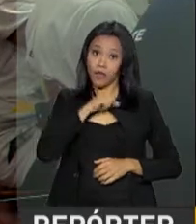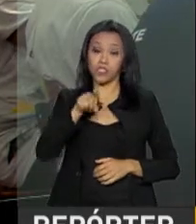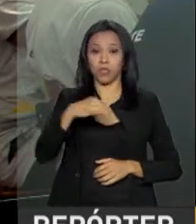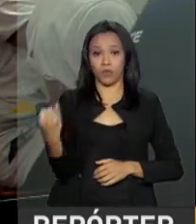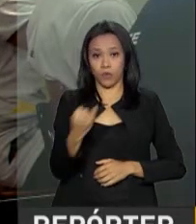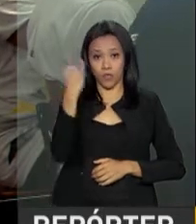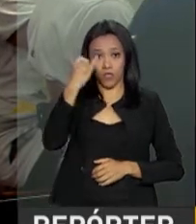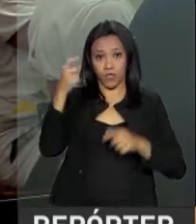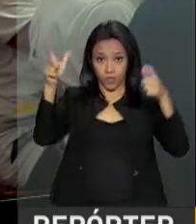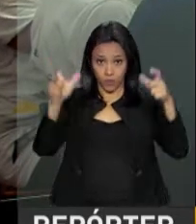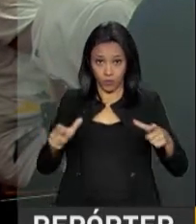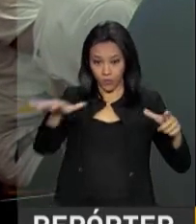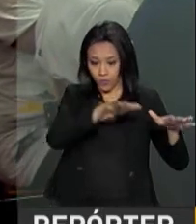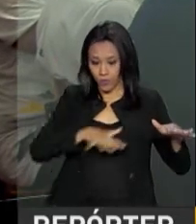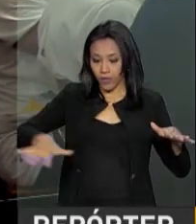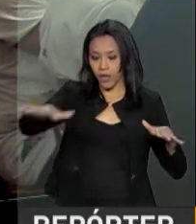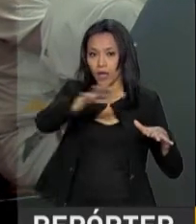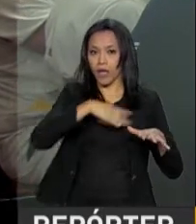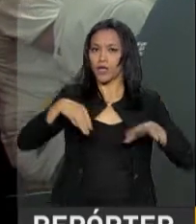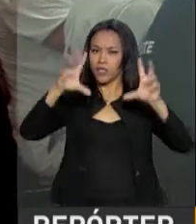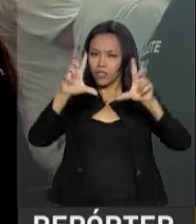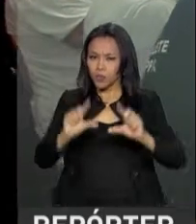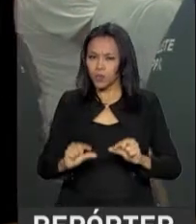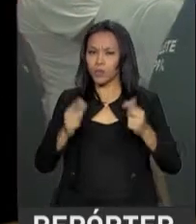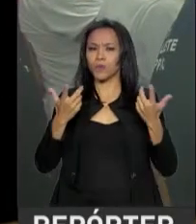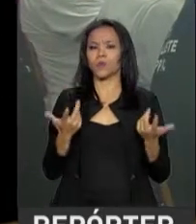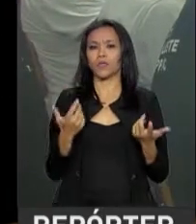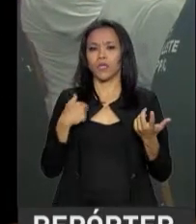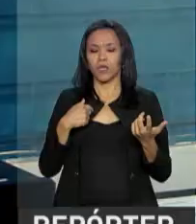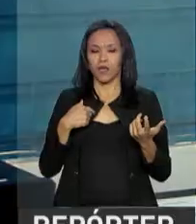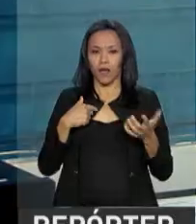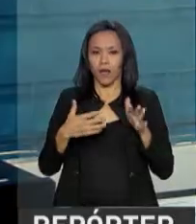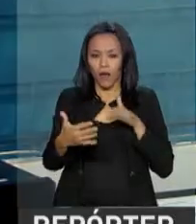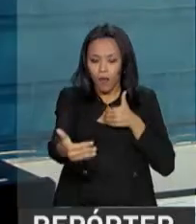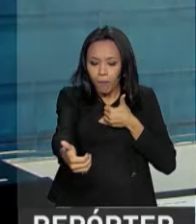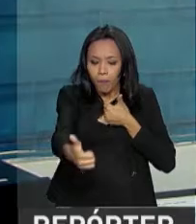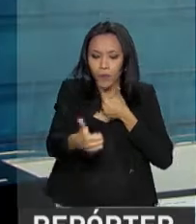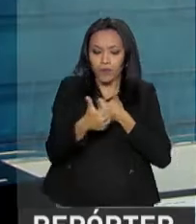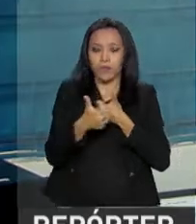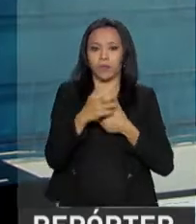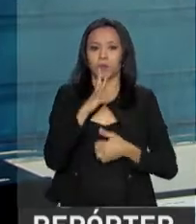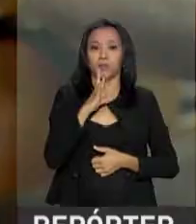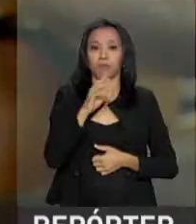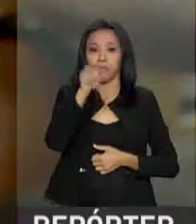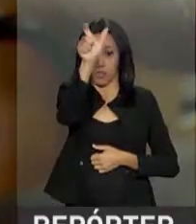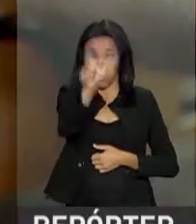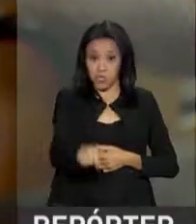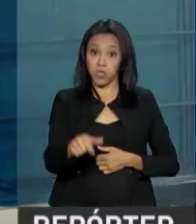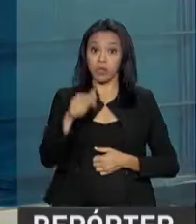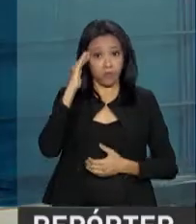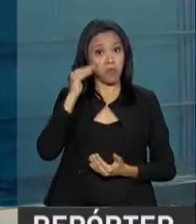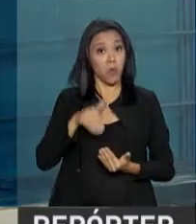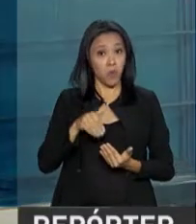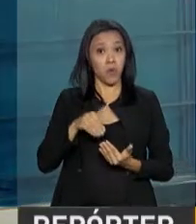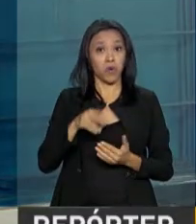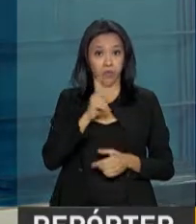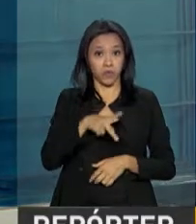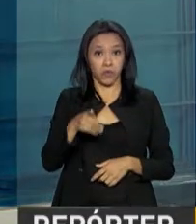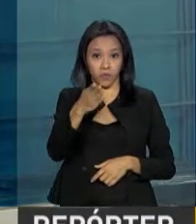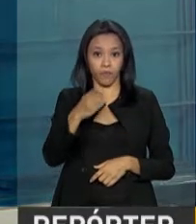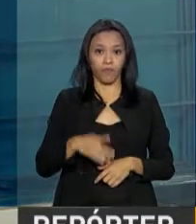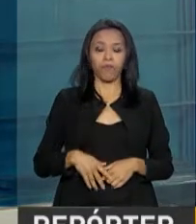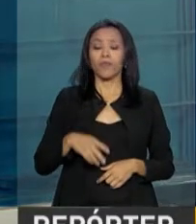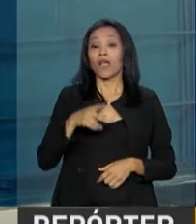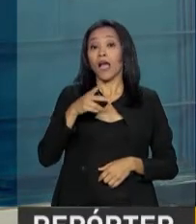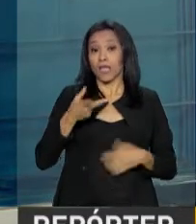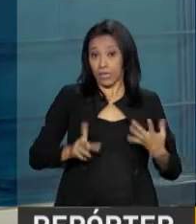laboratório de informática que acaba diminuindo a ponte entre o aluno o conhecimento e o professor deles concorda a tecnologia é muito